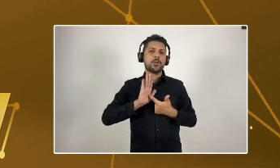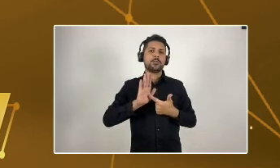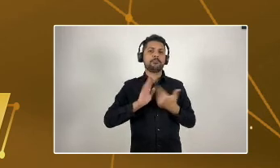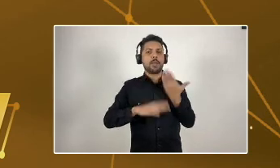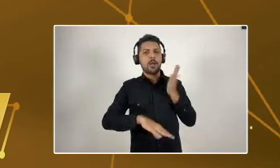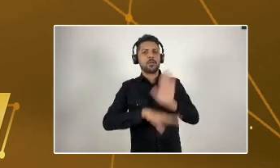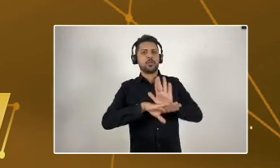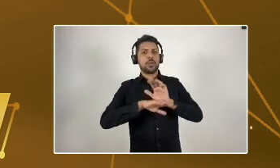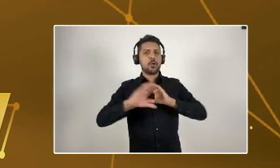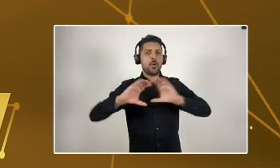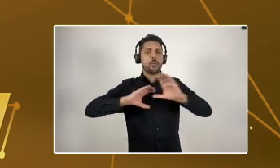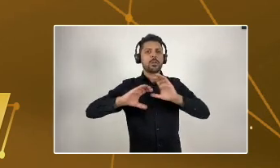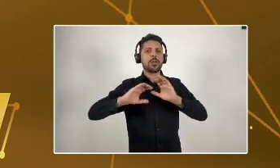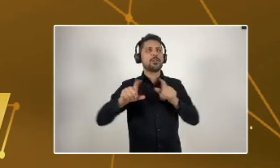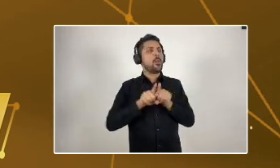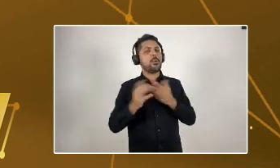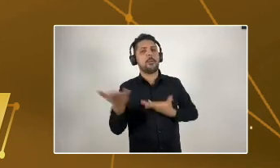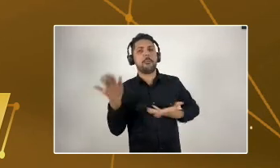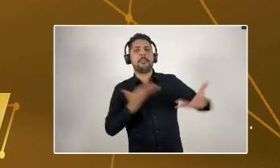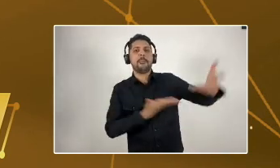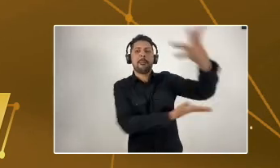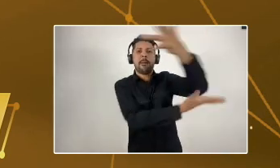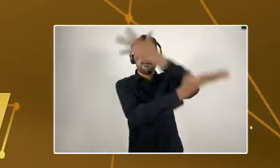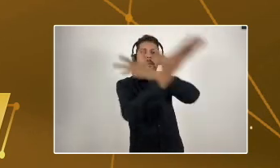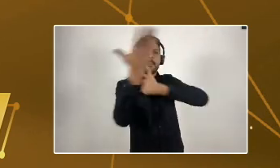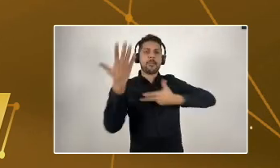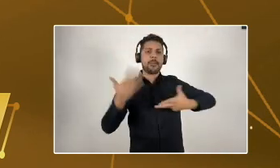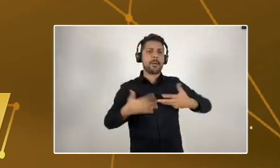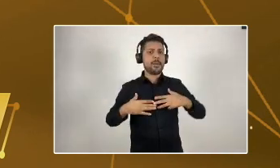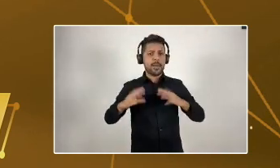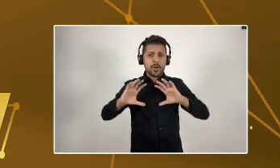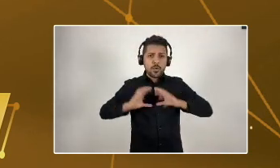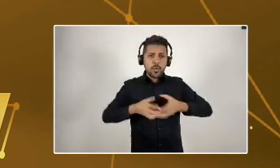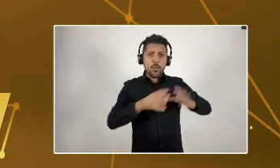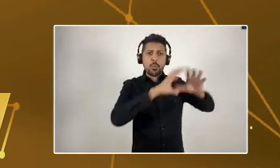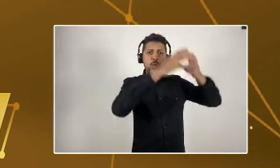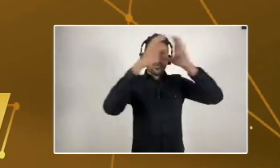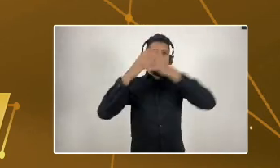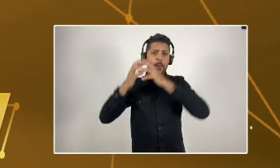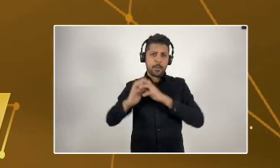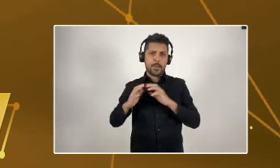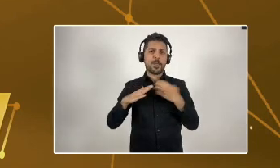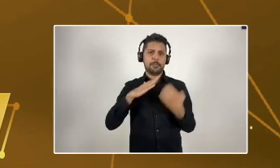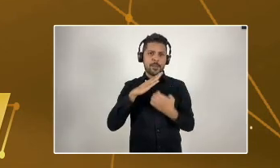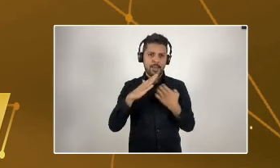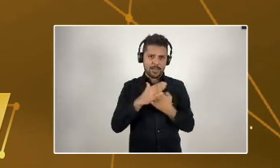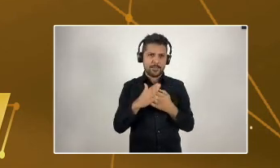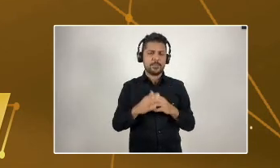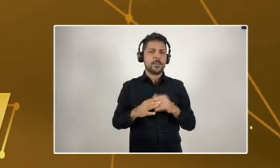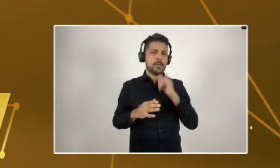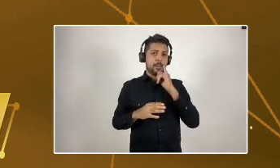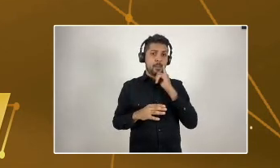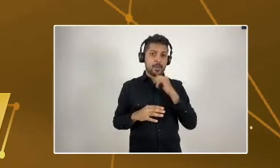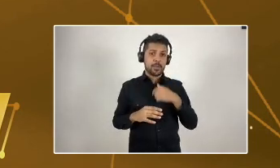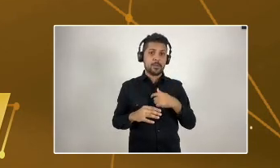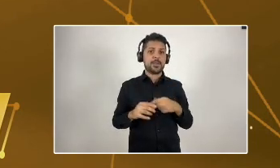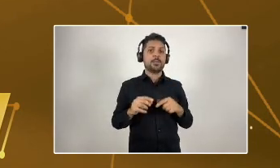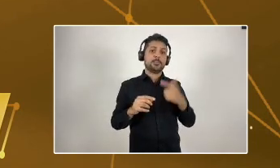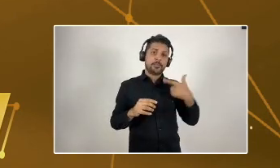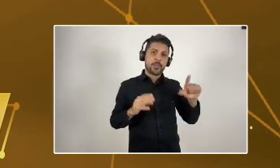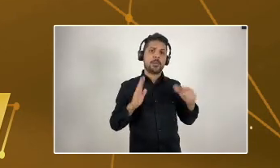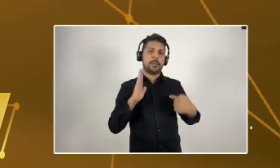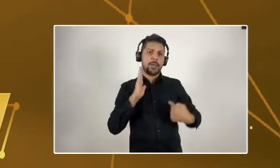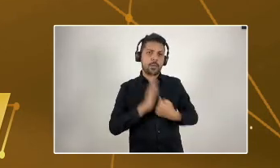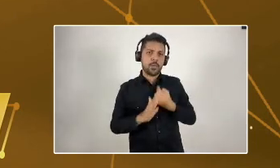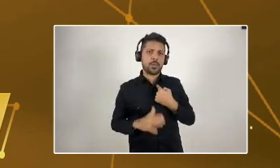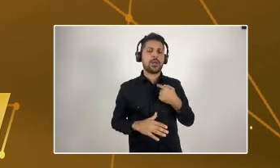E uma última pergunta ou afirmação, não sei, a informação geográfica representa um campo seguro de agregação das classes em qualquer